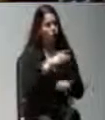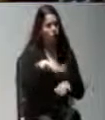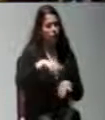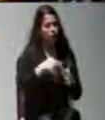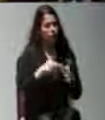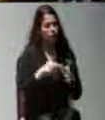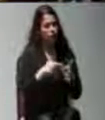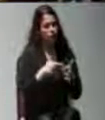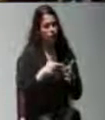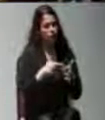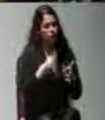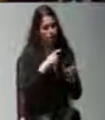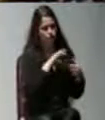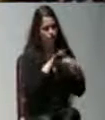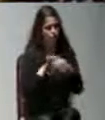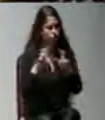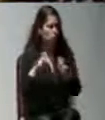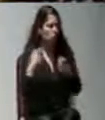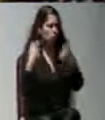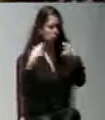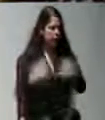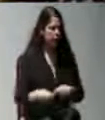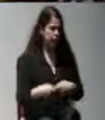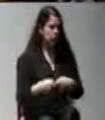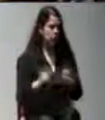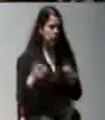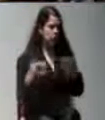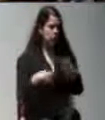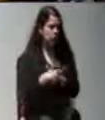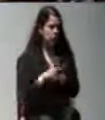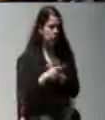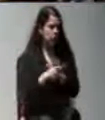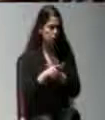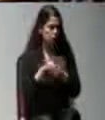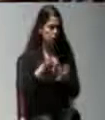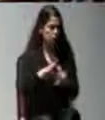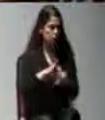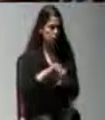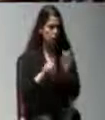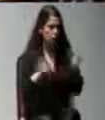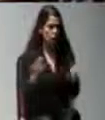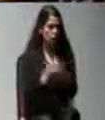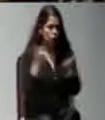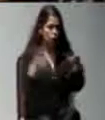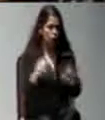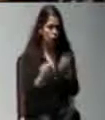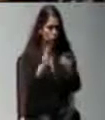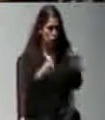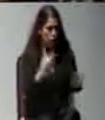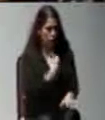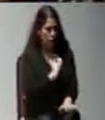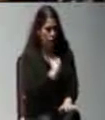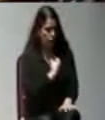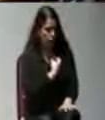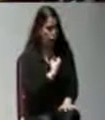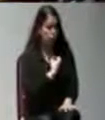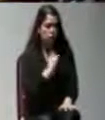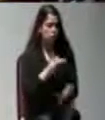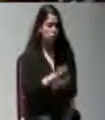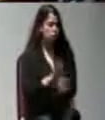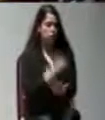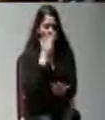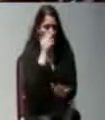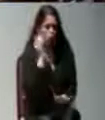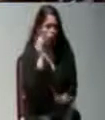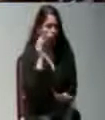do capitalismo, sobram vidas que precisam ser simplesmente resgatadas. Há